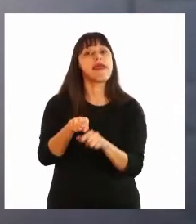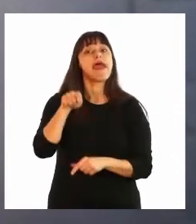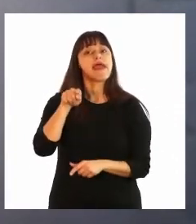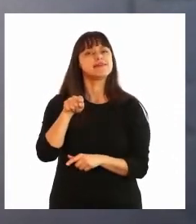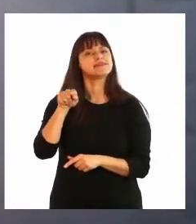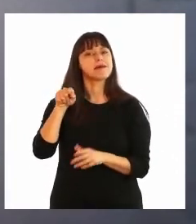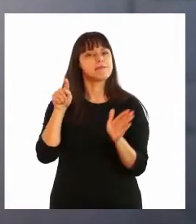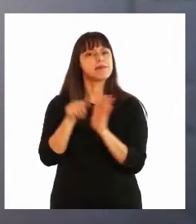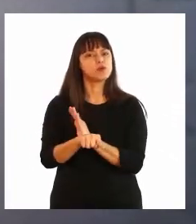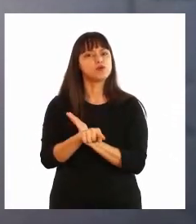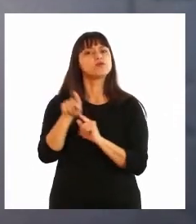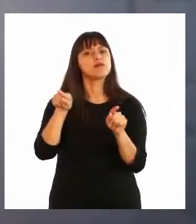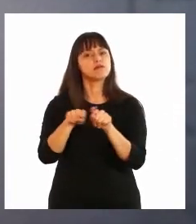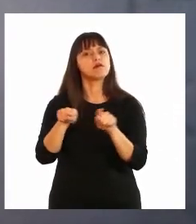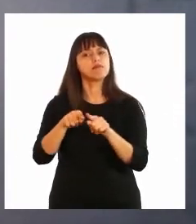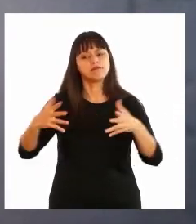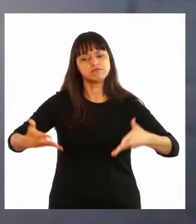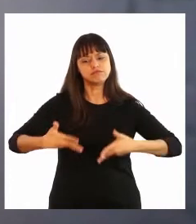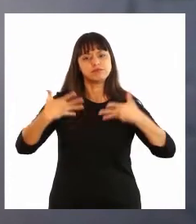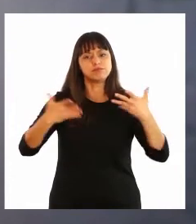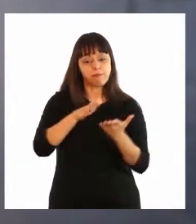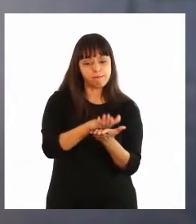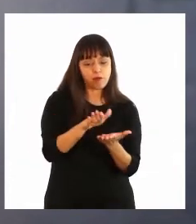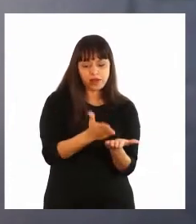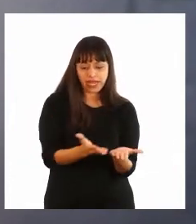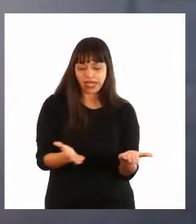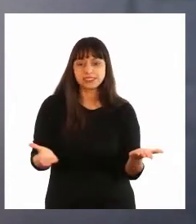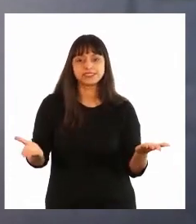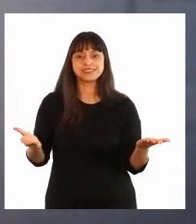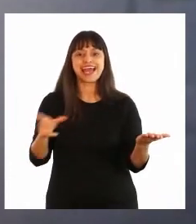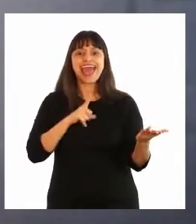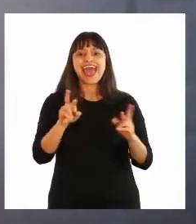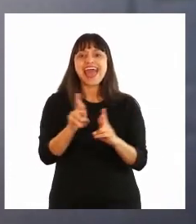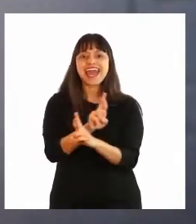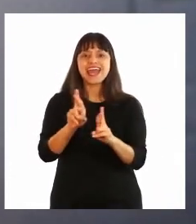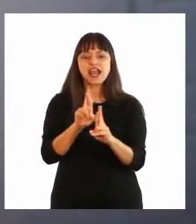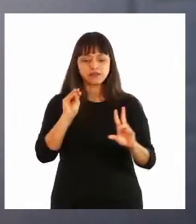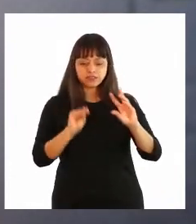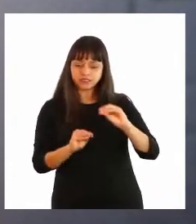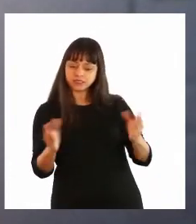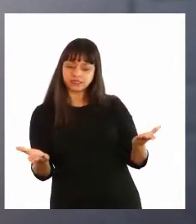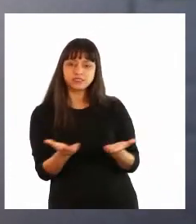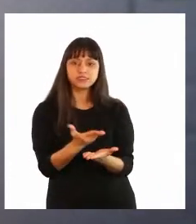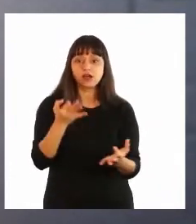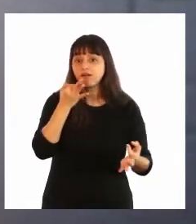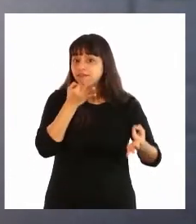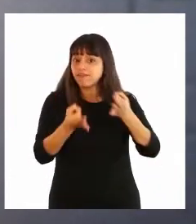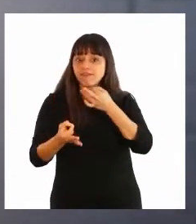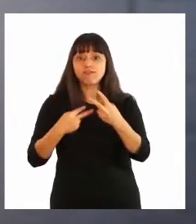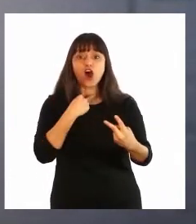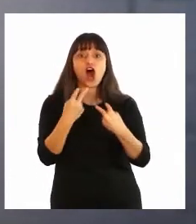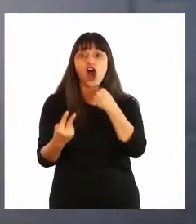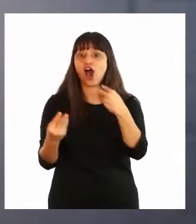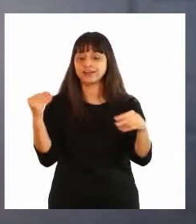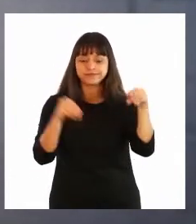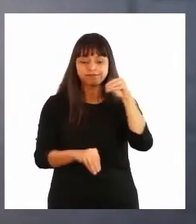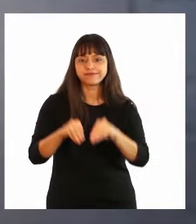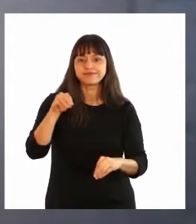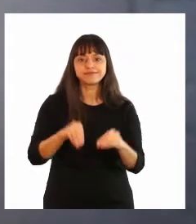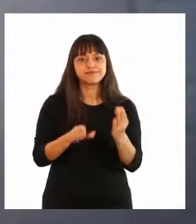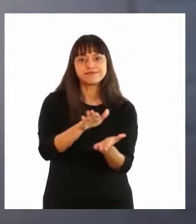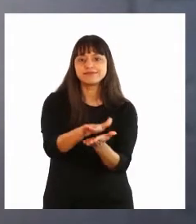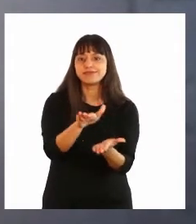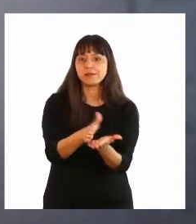essa publicação. Essas tramas de relações que a gente está propondo no livro, Primeiros Ensaios,